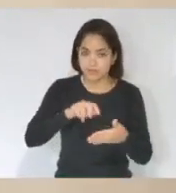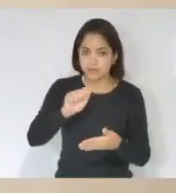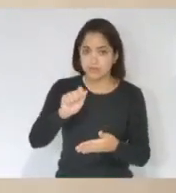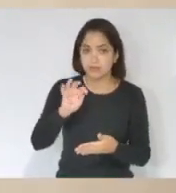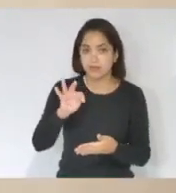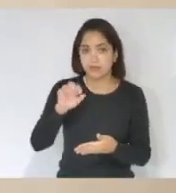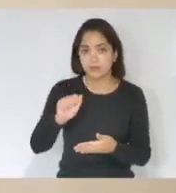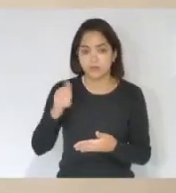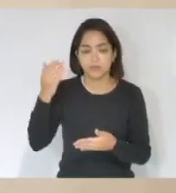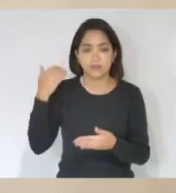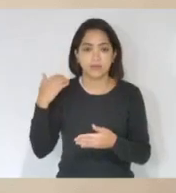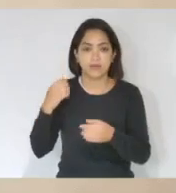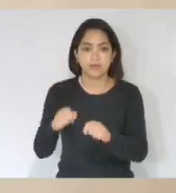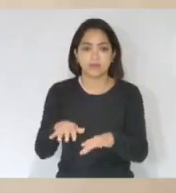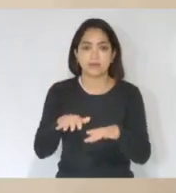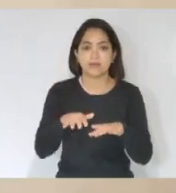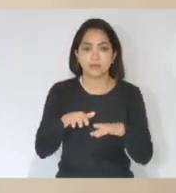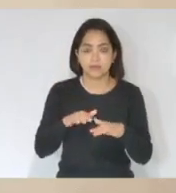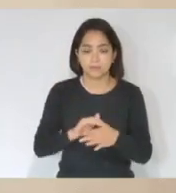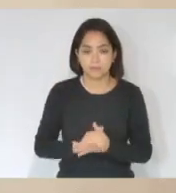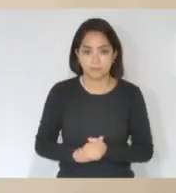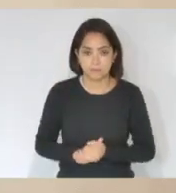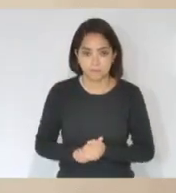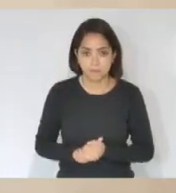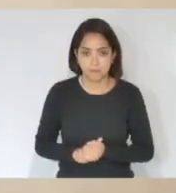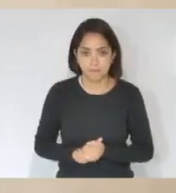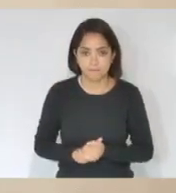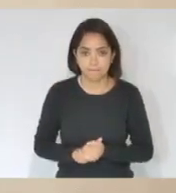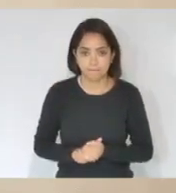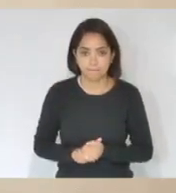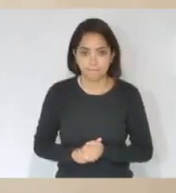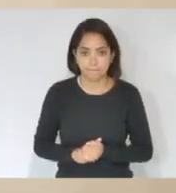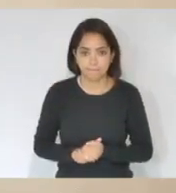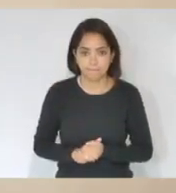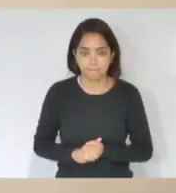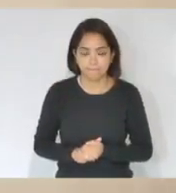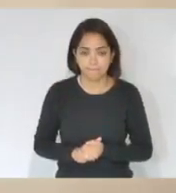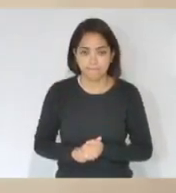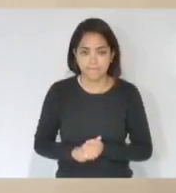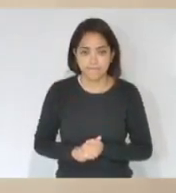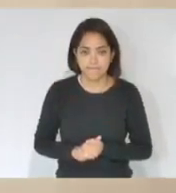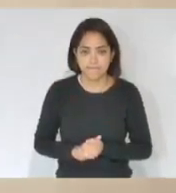proceder à leitura das atas das sessões anteriores.